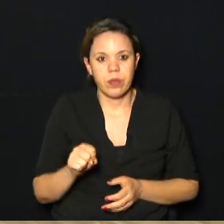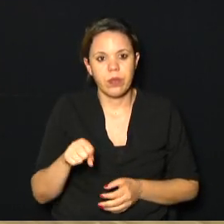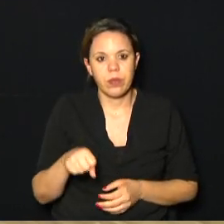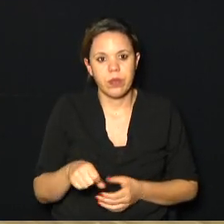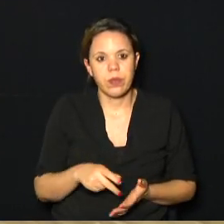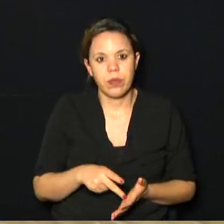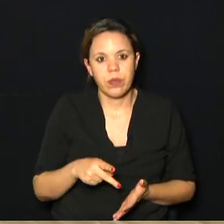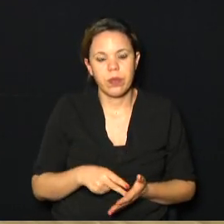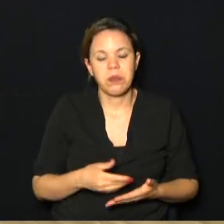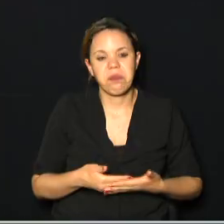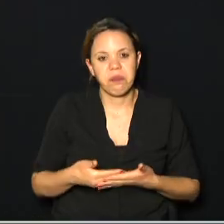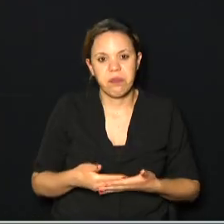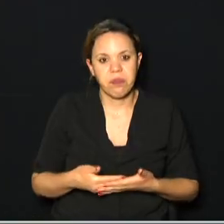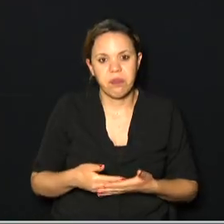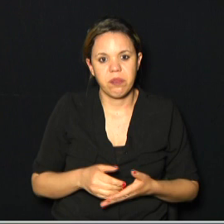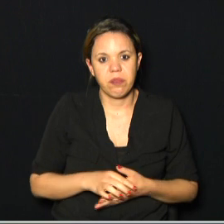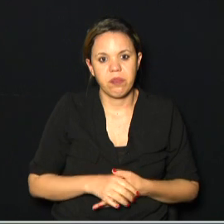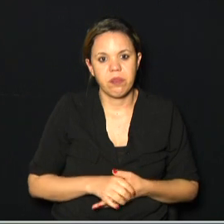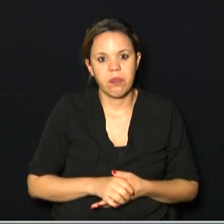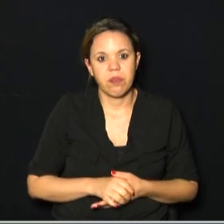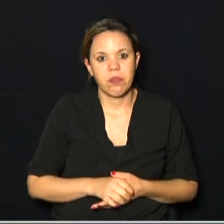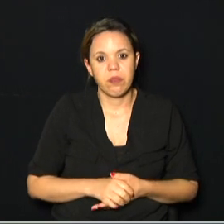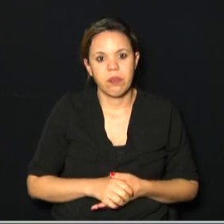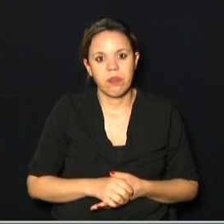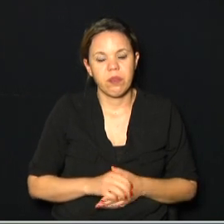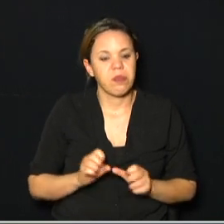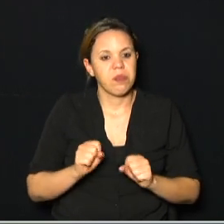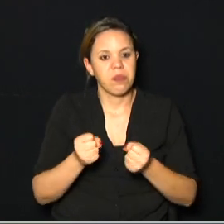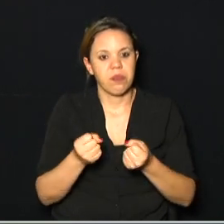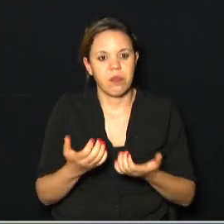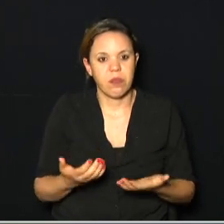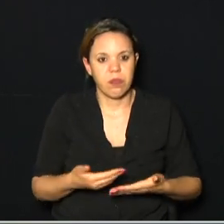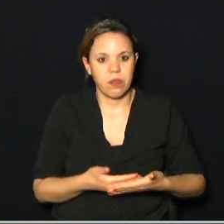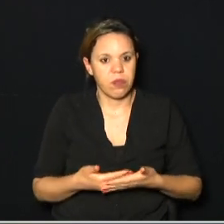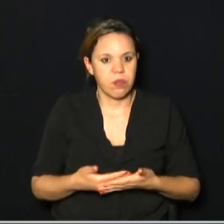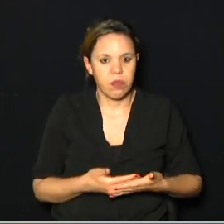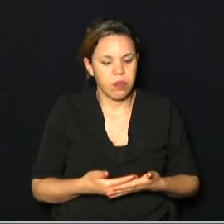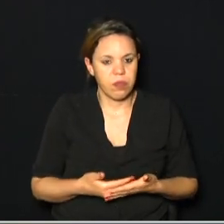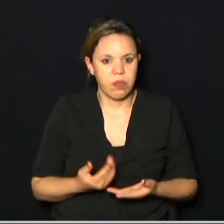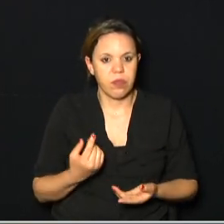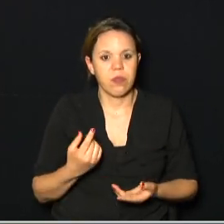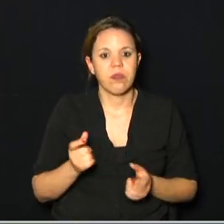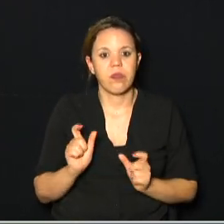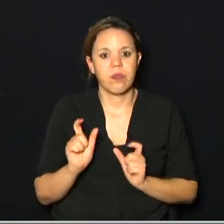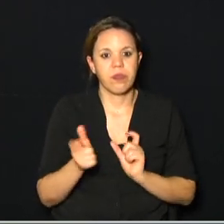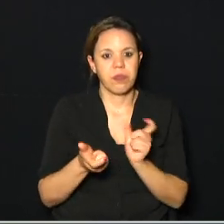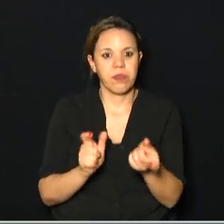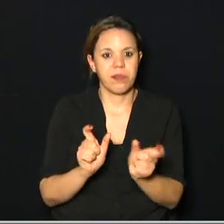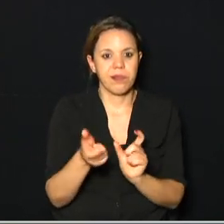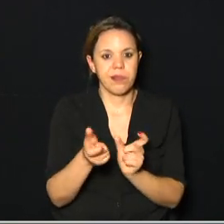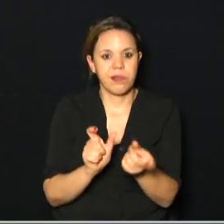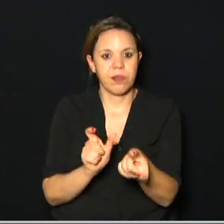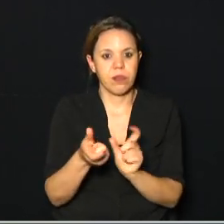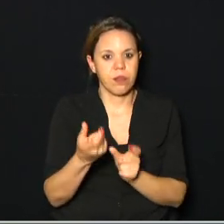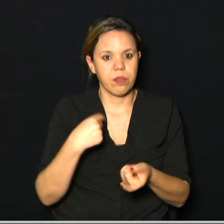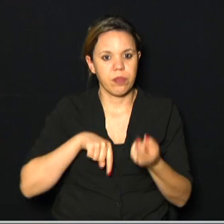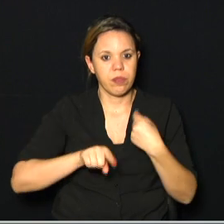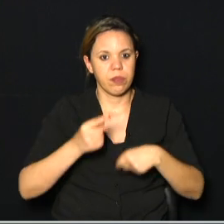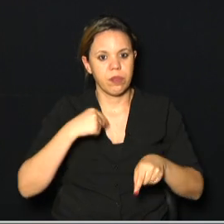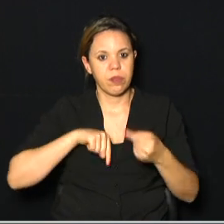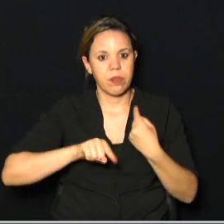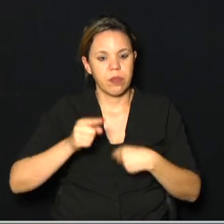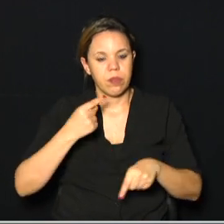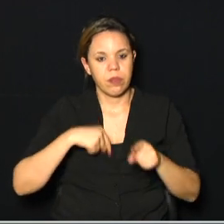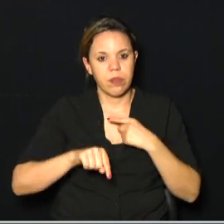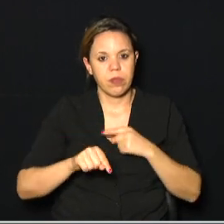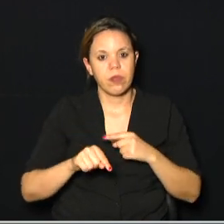Sim, principalmente os bebês, né? Os bebês não têm muita defesa, eles nascem com o sistema imune é, mais do que a mãe passou no